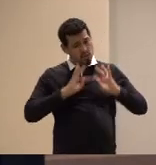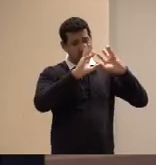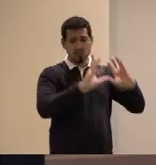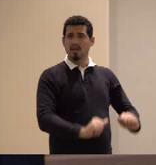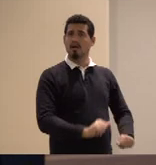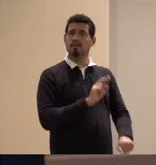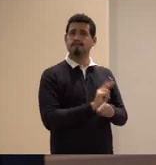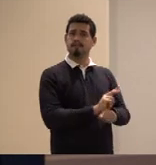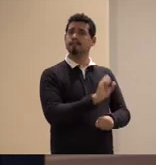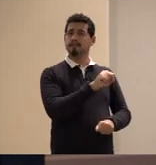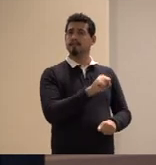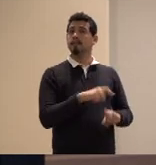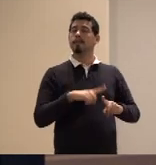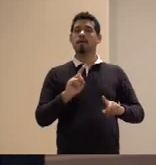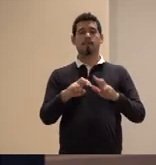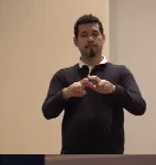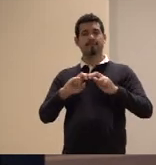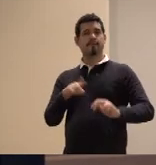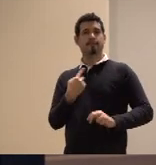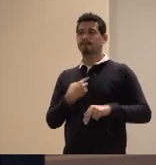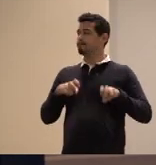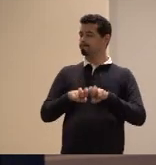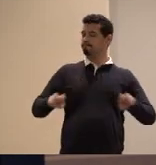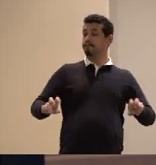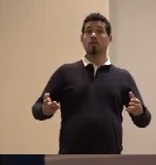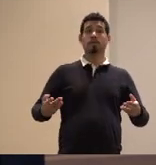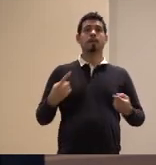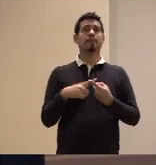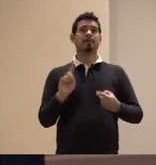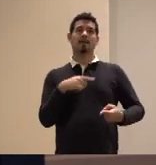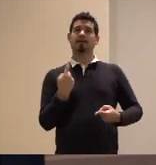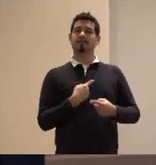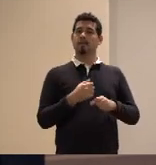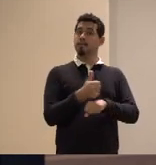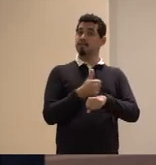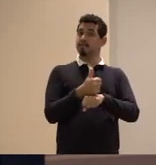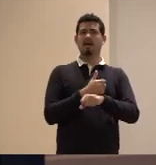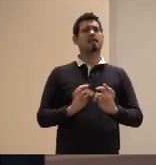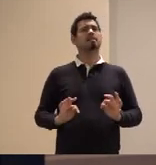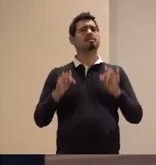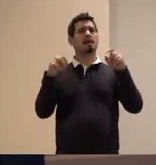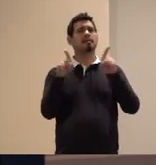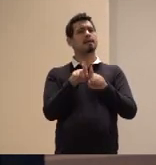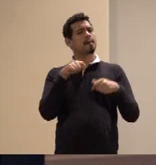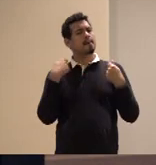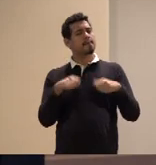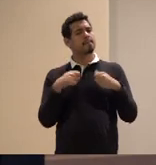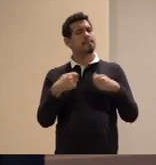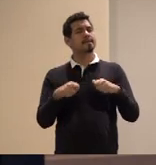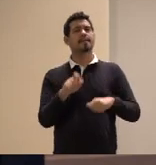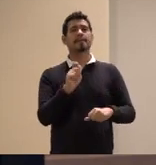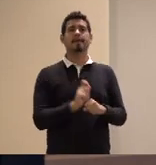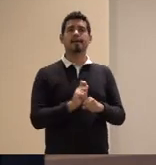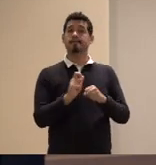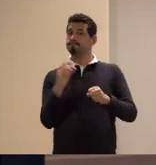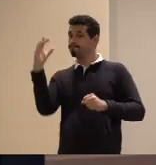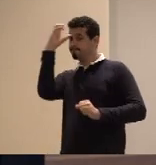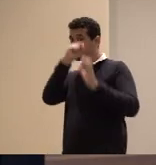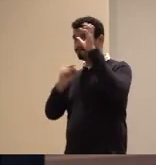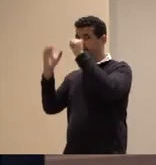integral. E por isso nós estamos aqui, porque nós somos técnicos, profissionais, e precisamos nos